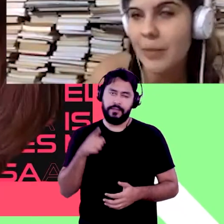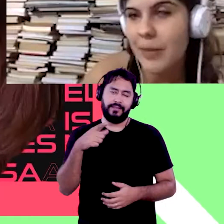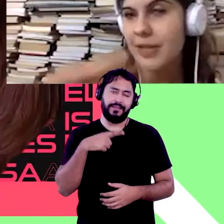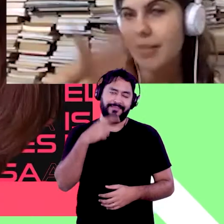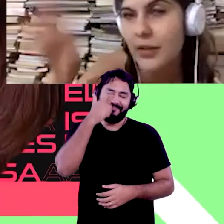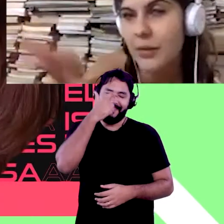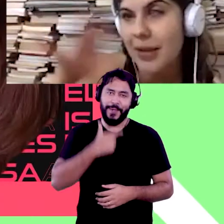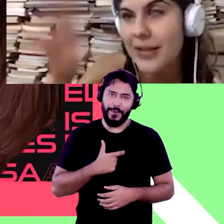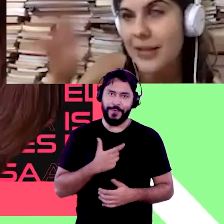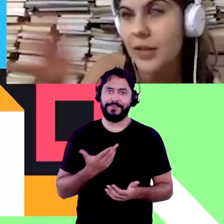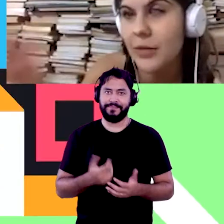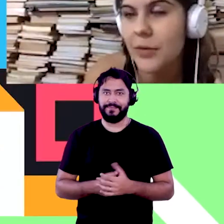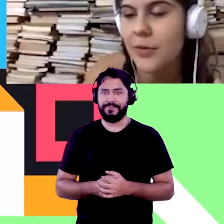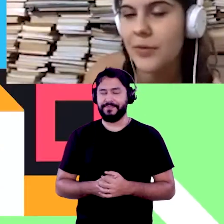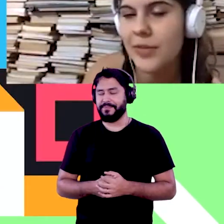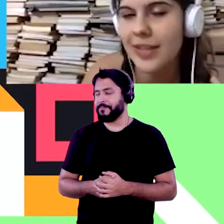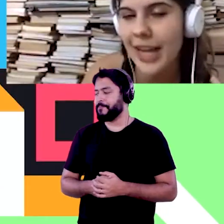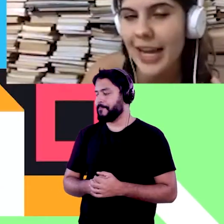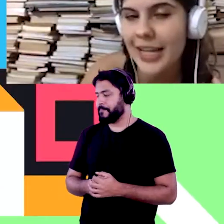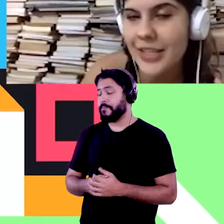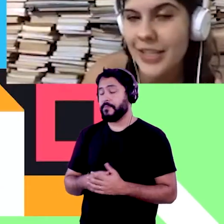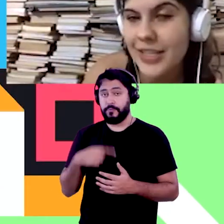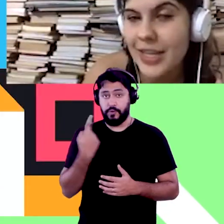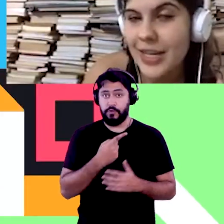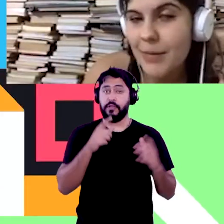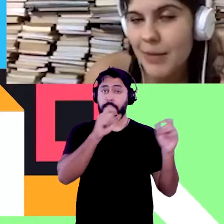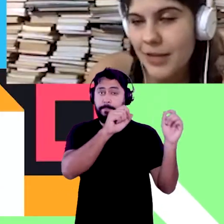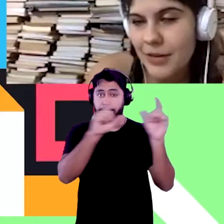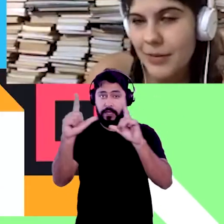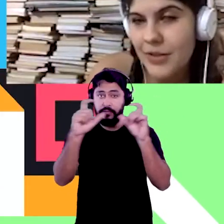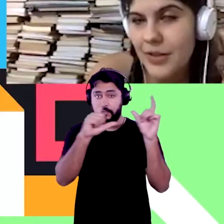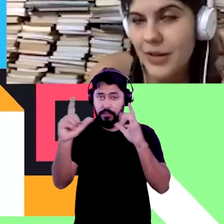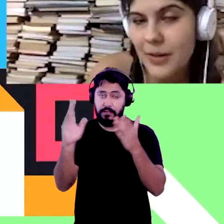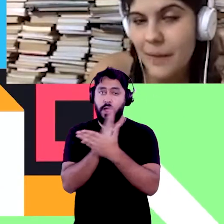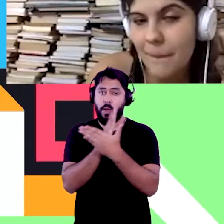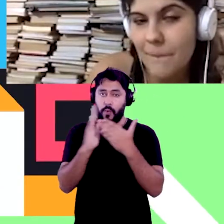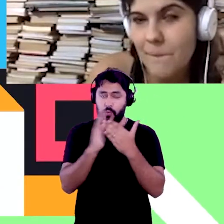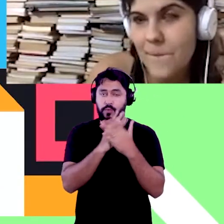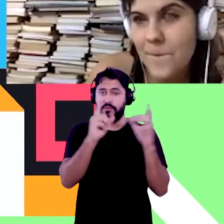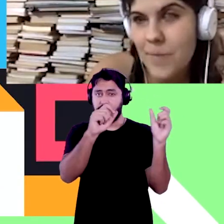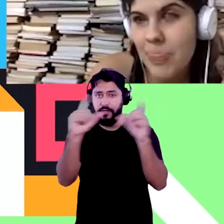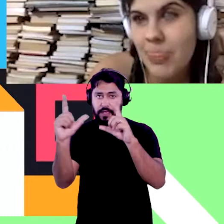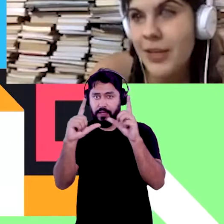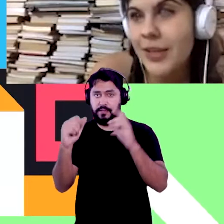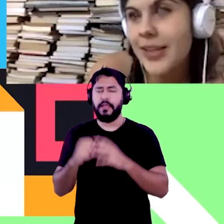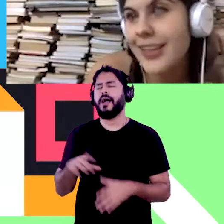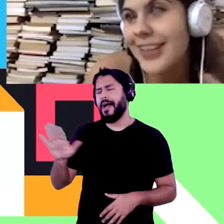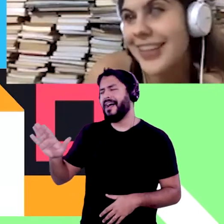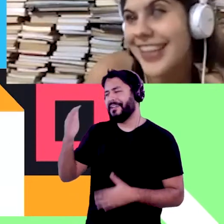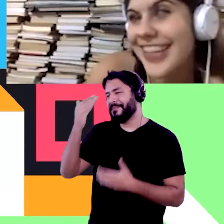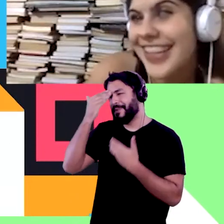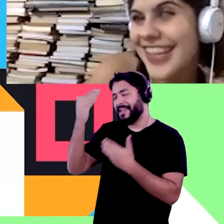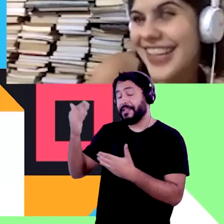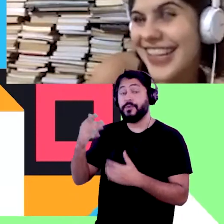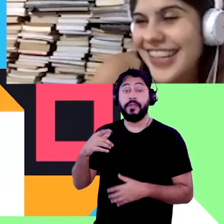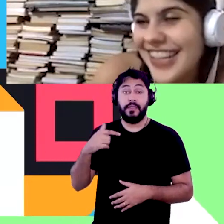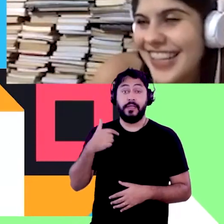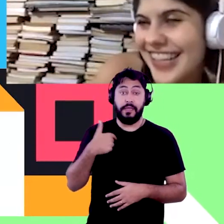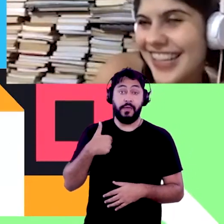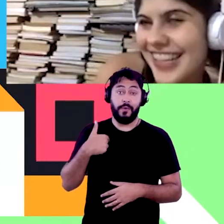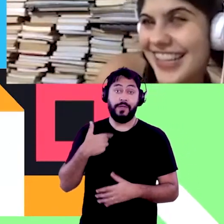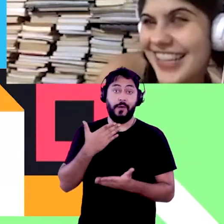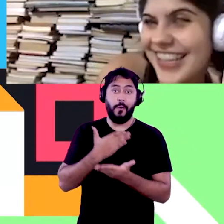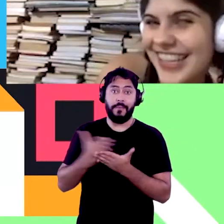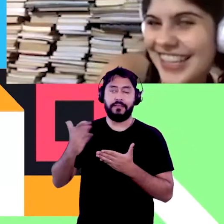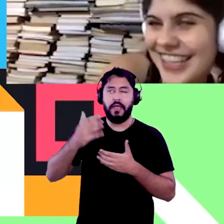gente está passando aqui uns slides, plataformas de... Obrigado. Eu ia justamente escrever um pouco assim,